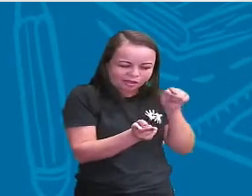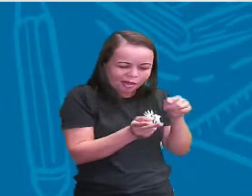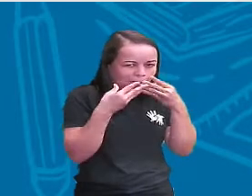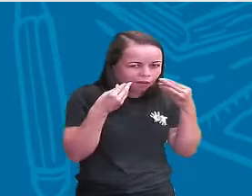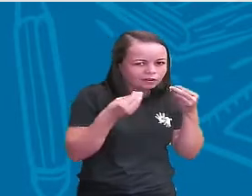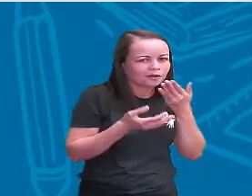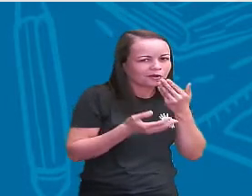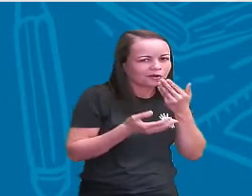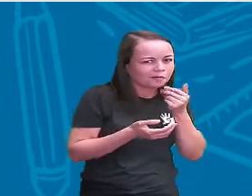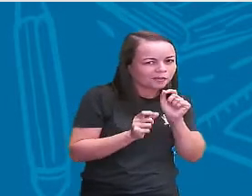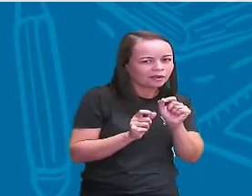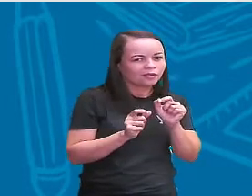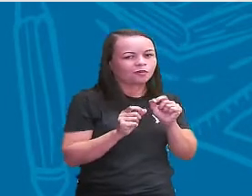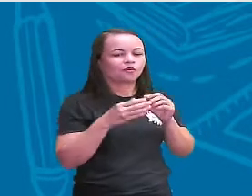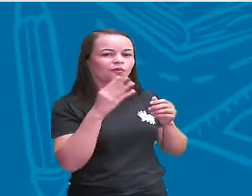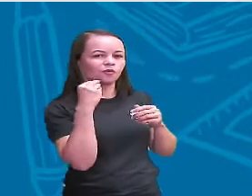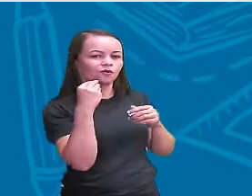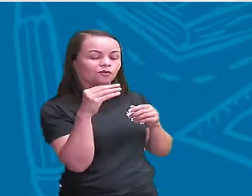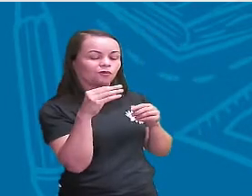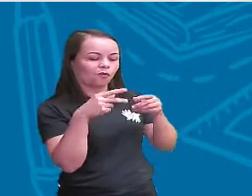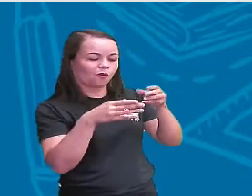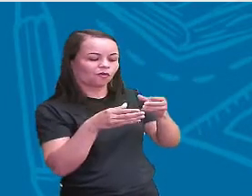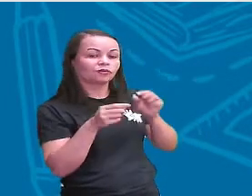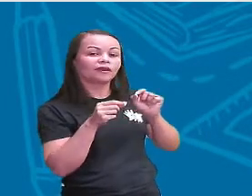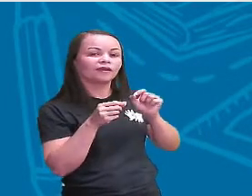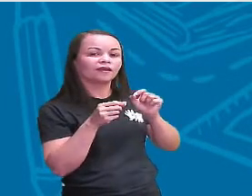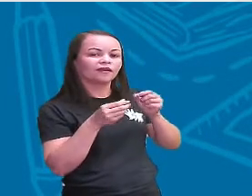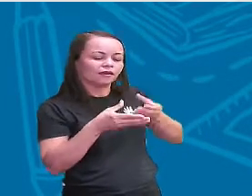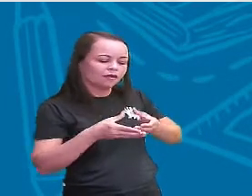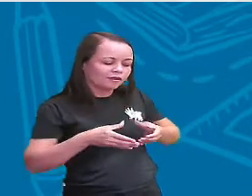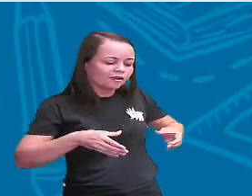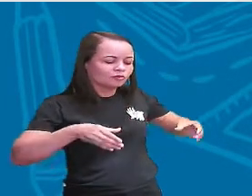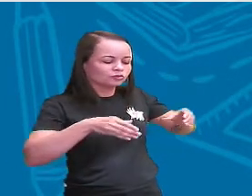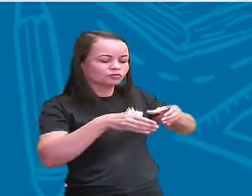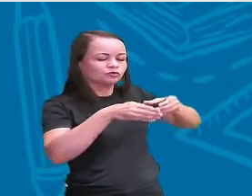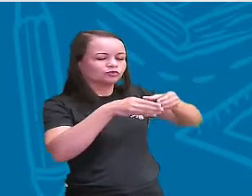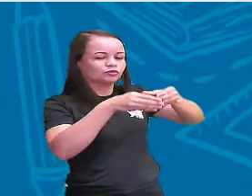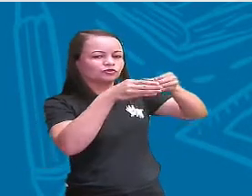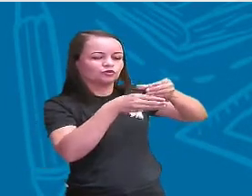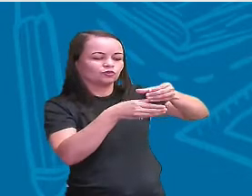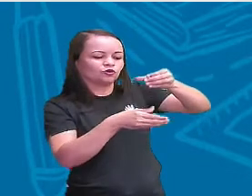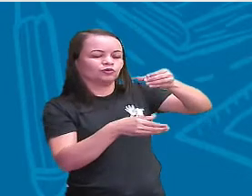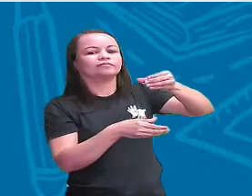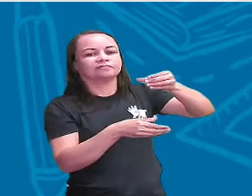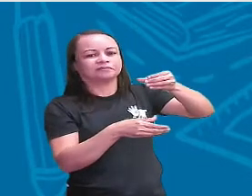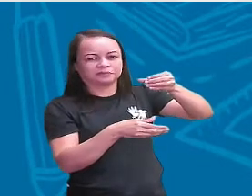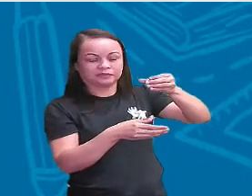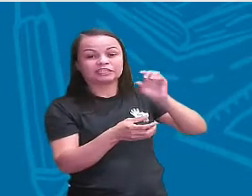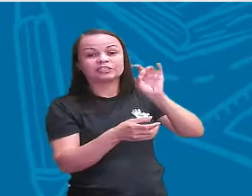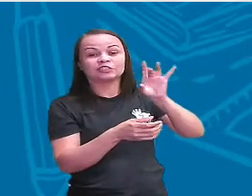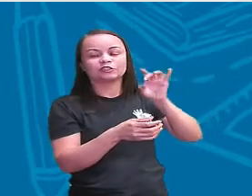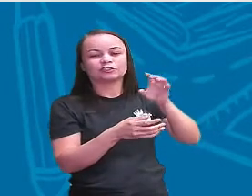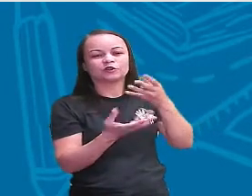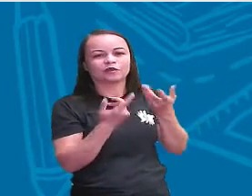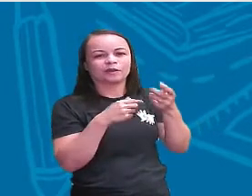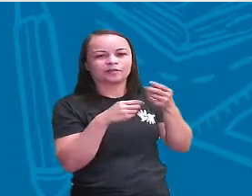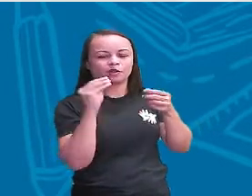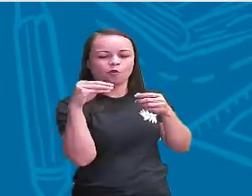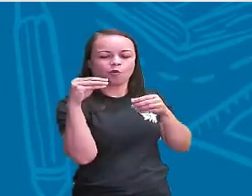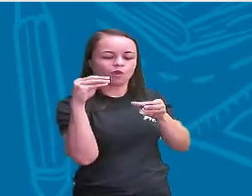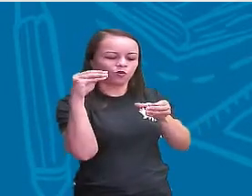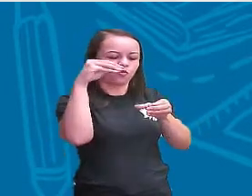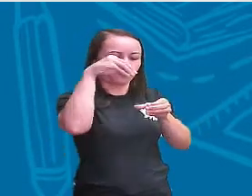tomar, colocou onde? Num jarro comprido, que só caberia quem tivesse um